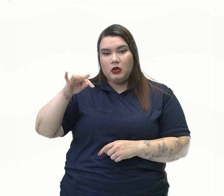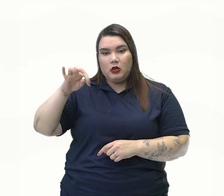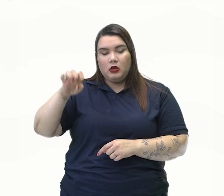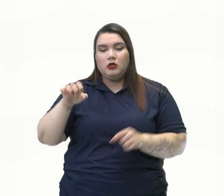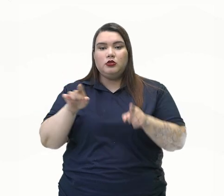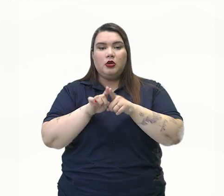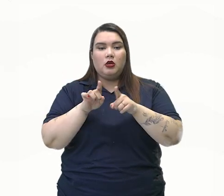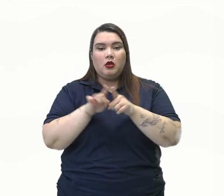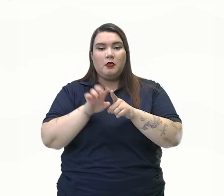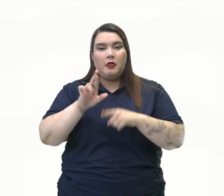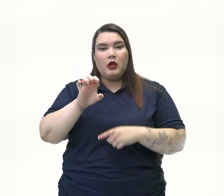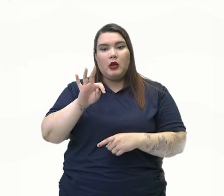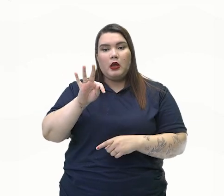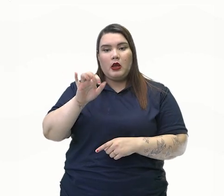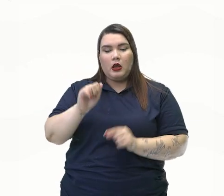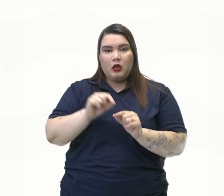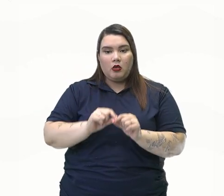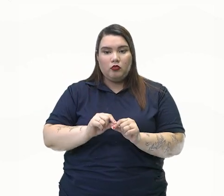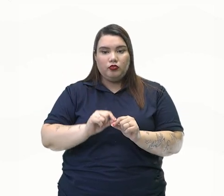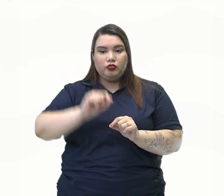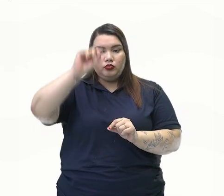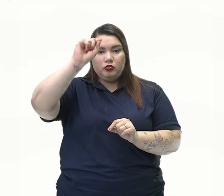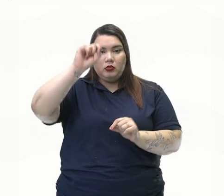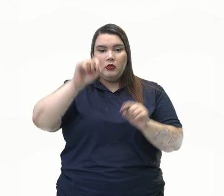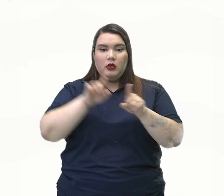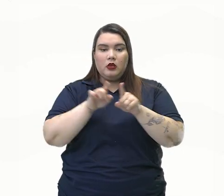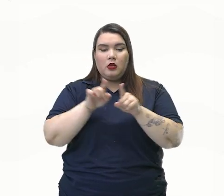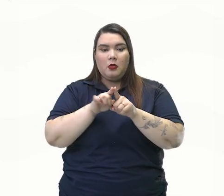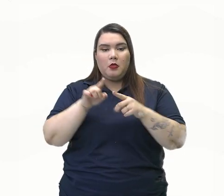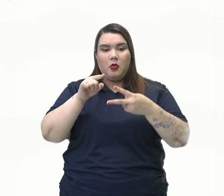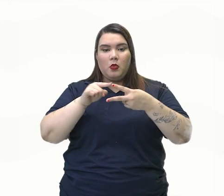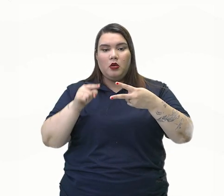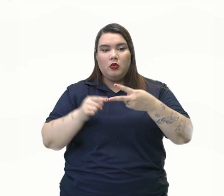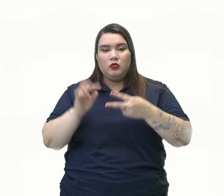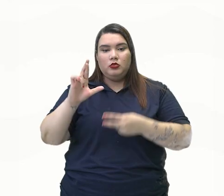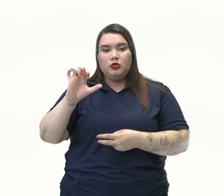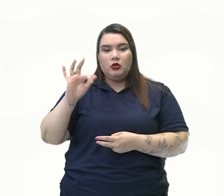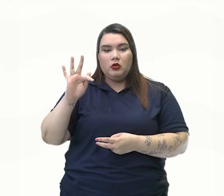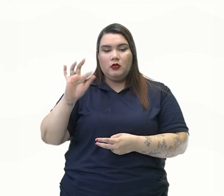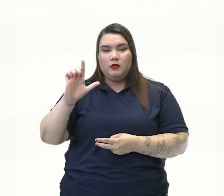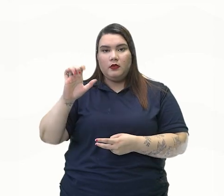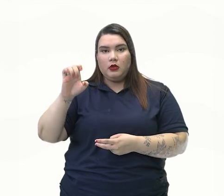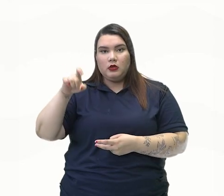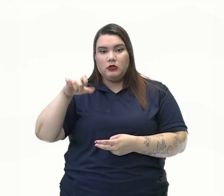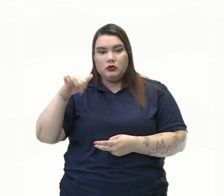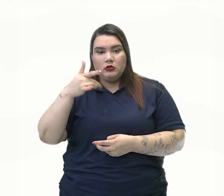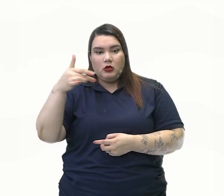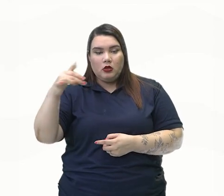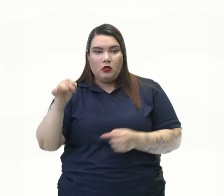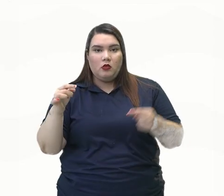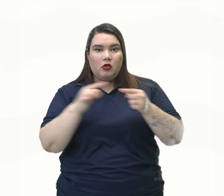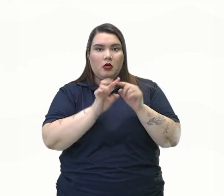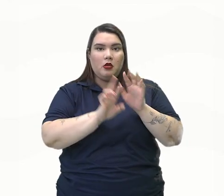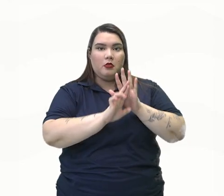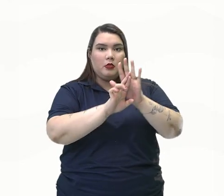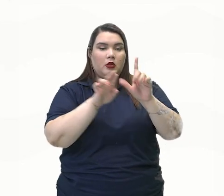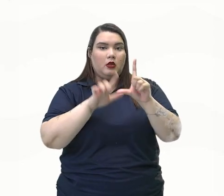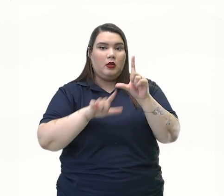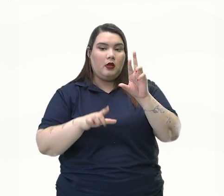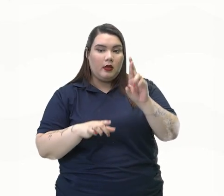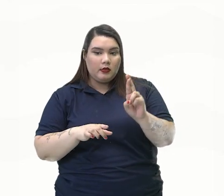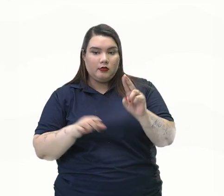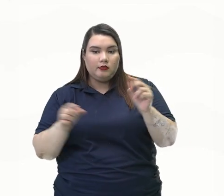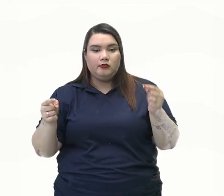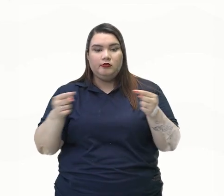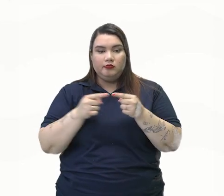reta normal, e o ângulo de reflexão, representado por R, entre o raio refletido e a reta